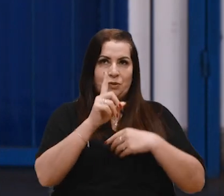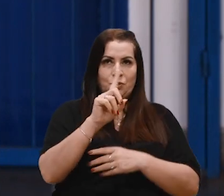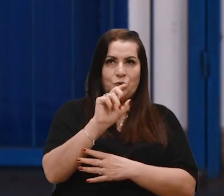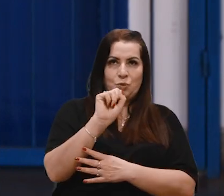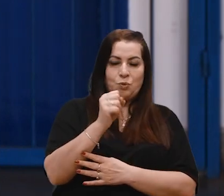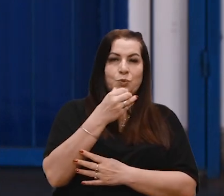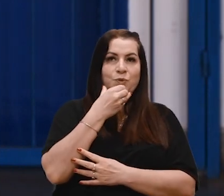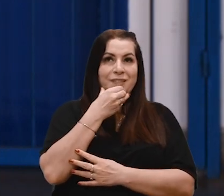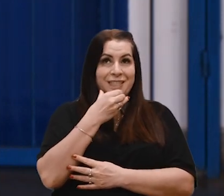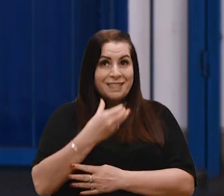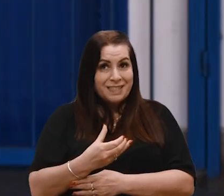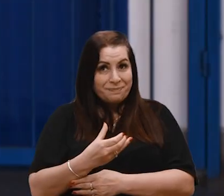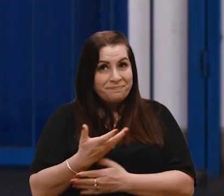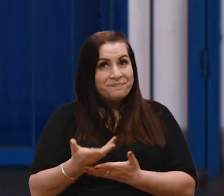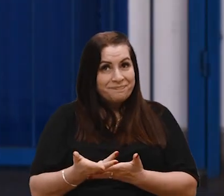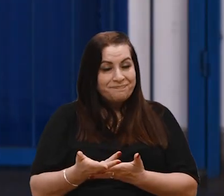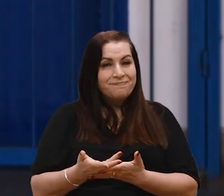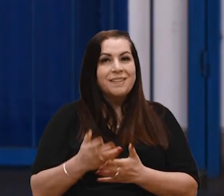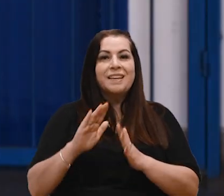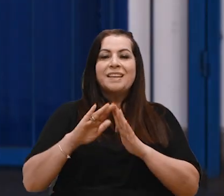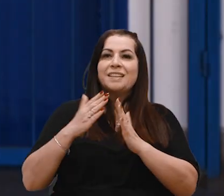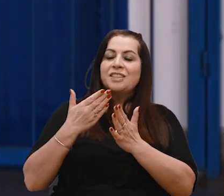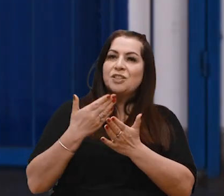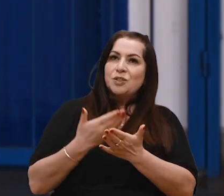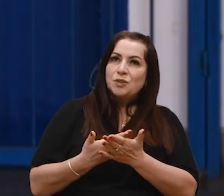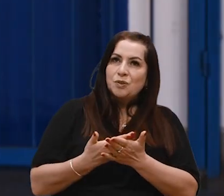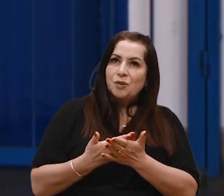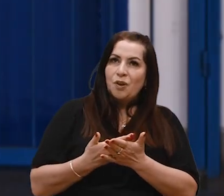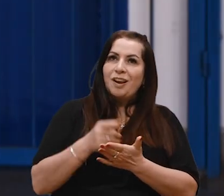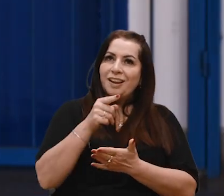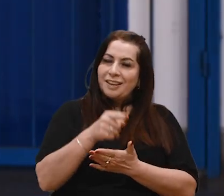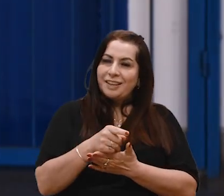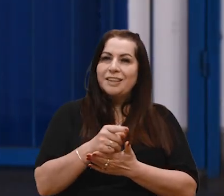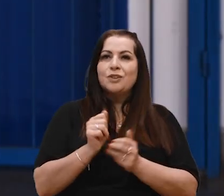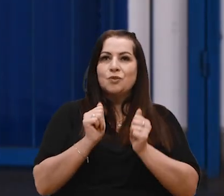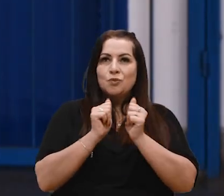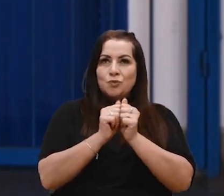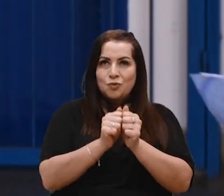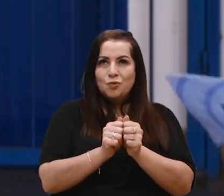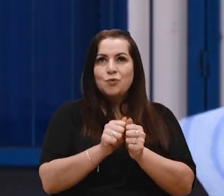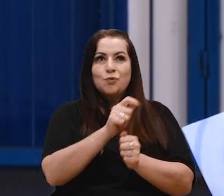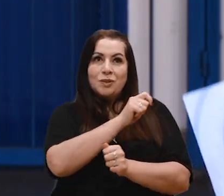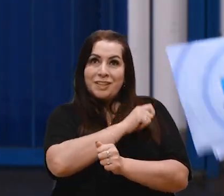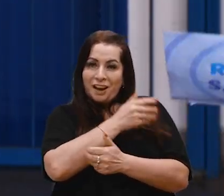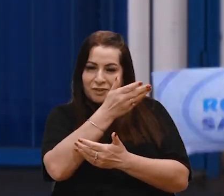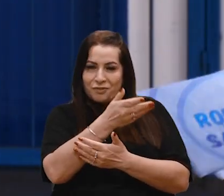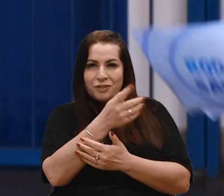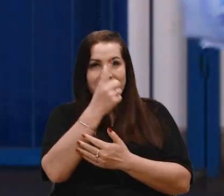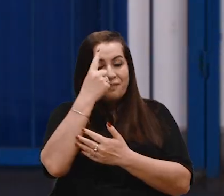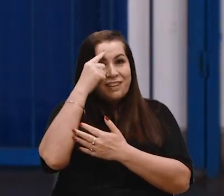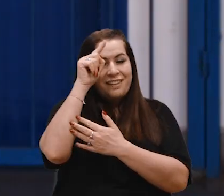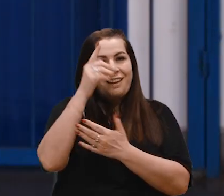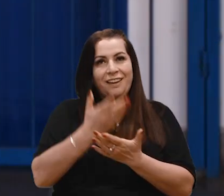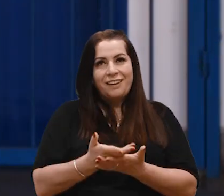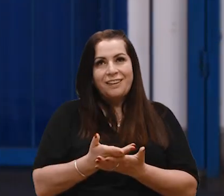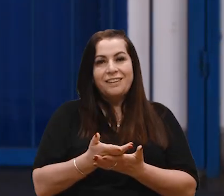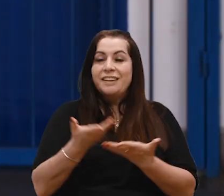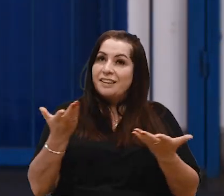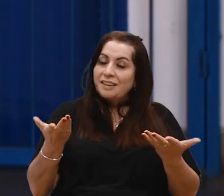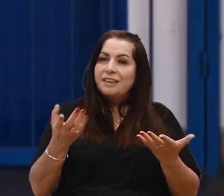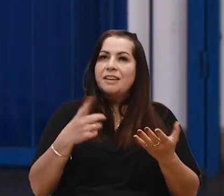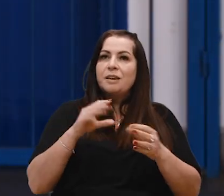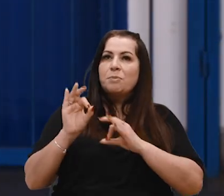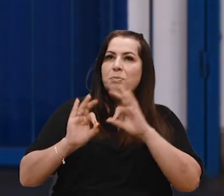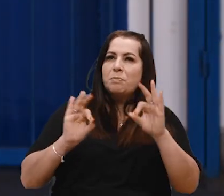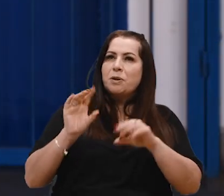Imigrante em 18 de dezembro e que a escola Vitório Weber, através do Volks, foi uma